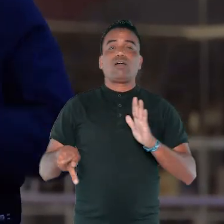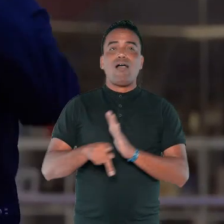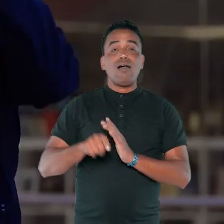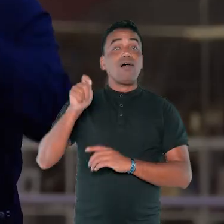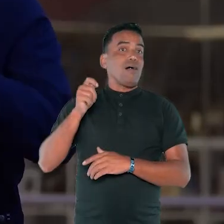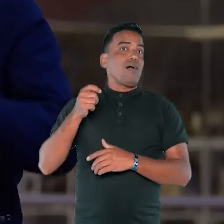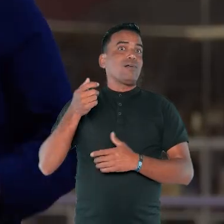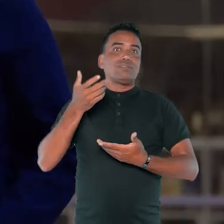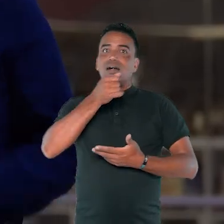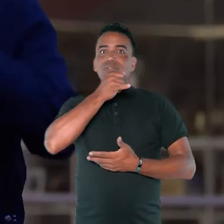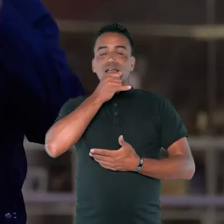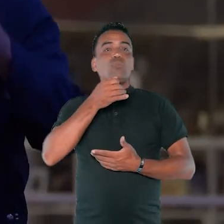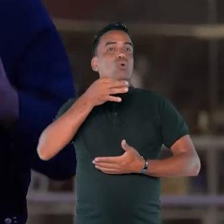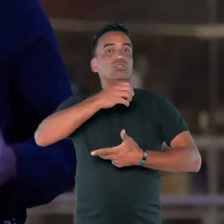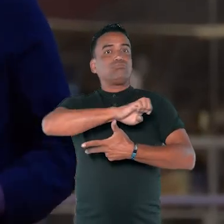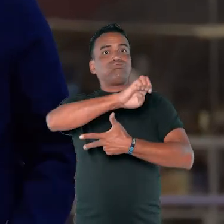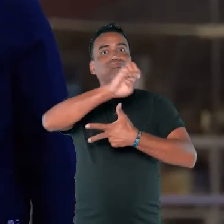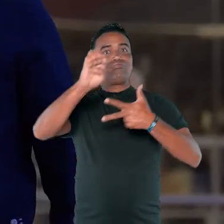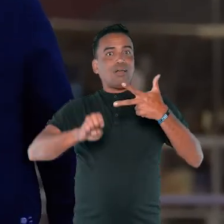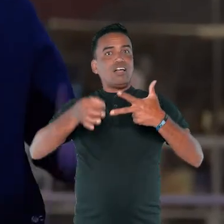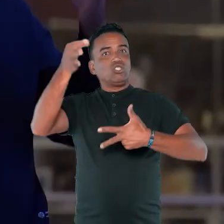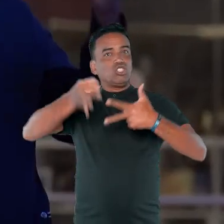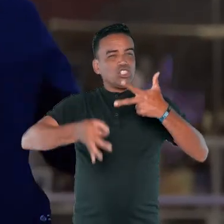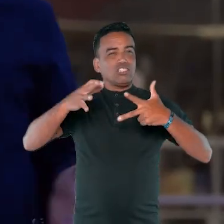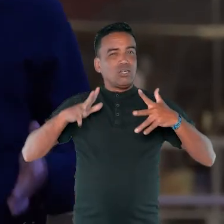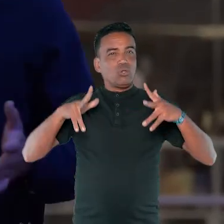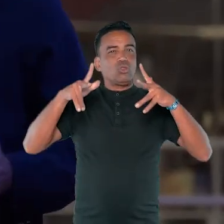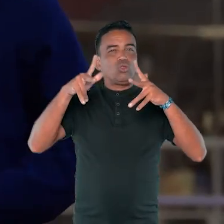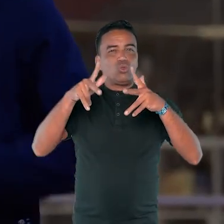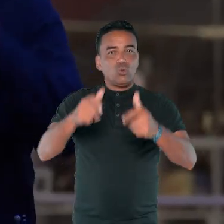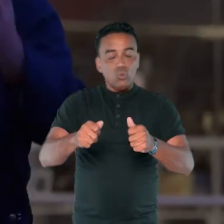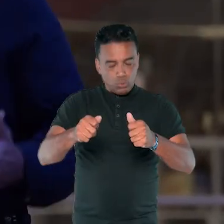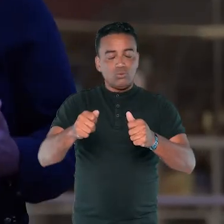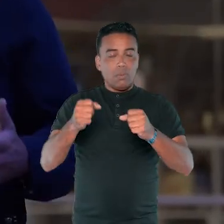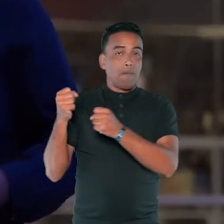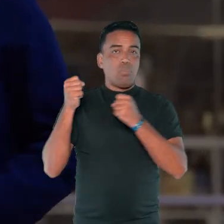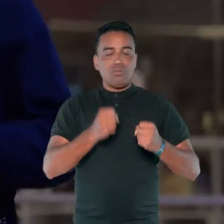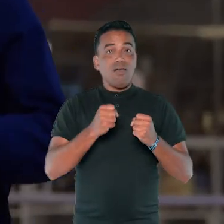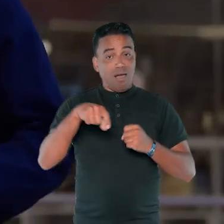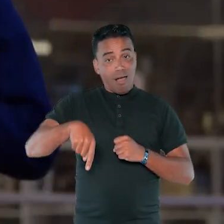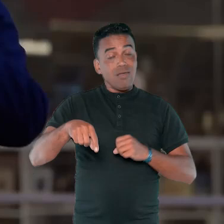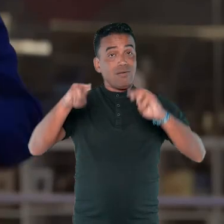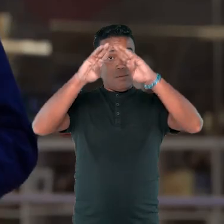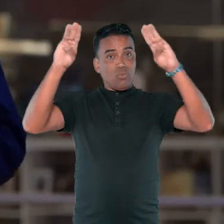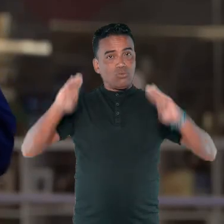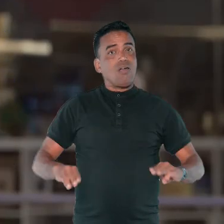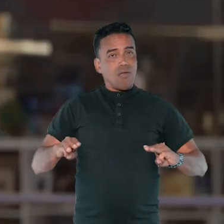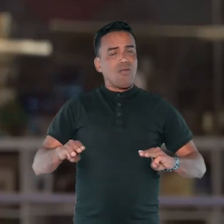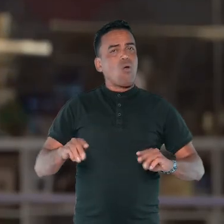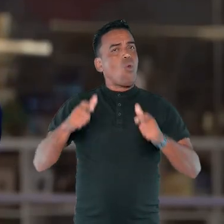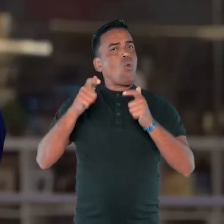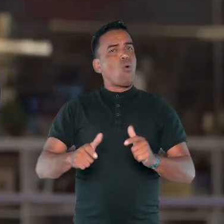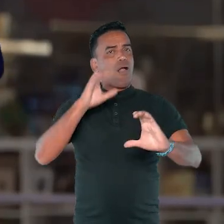Congresso Nacional e como Executivo. Só assim teremos saída. E essa casa, ela tem esse papel. Ela tem esse papel de comunicar,